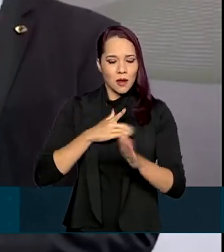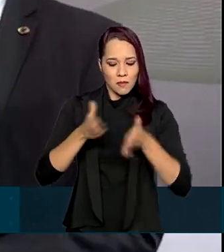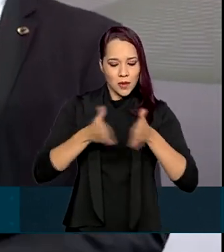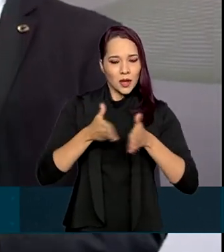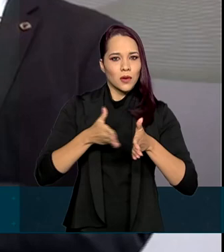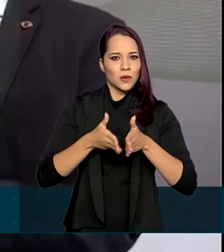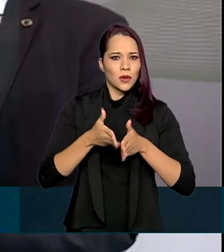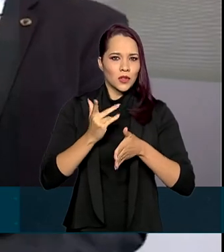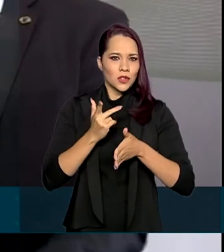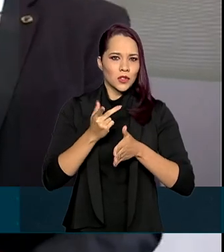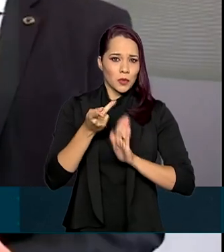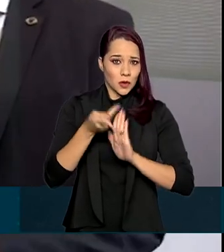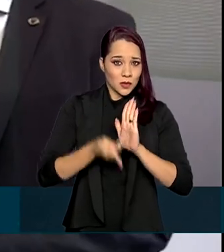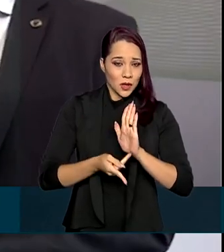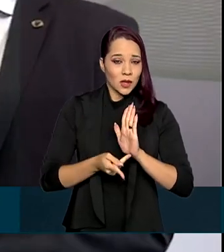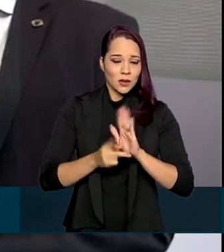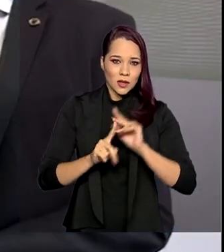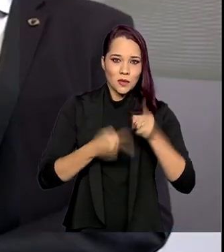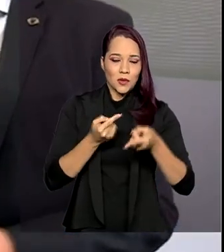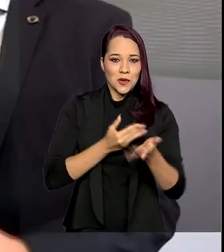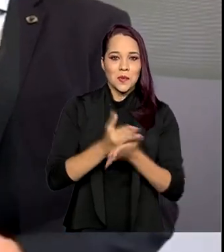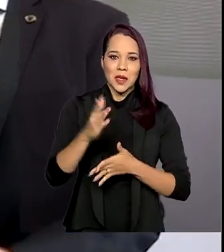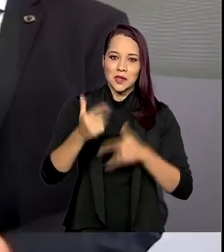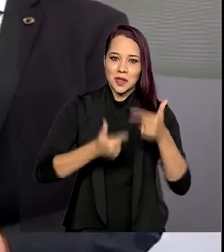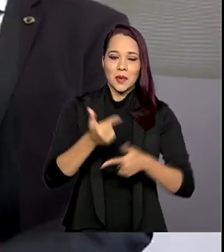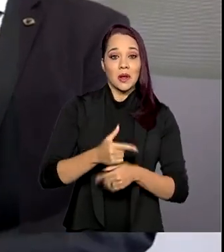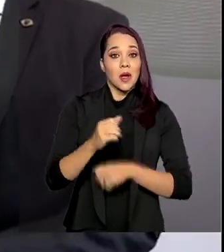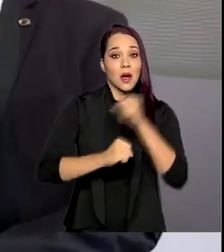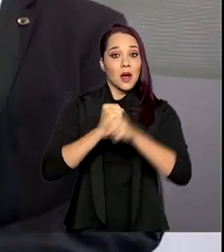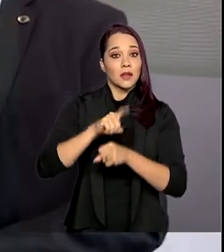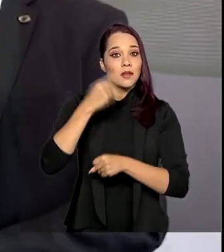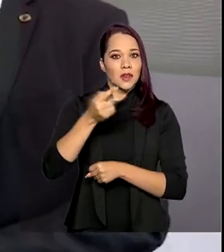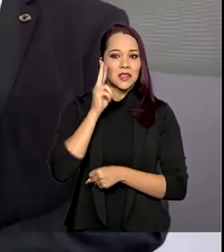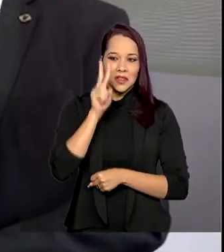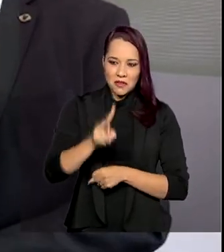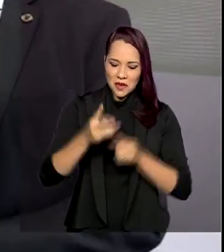executivo, e aí a gente começa os trabalhos. Ano que vem a já vai estar vendo asfalto no ano 319.